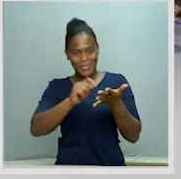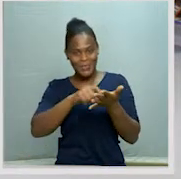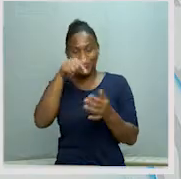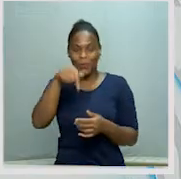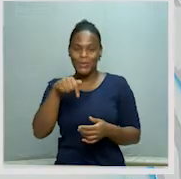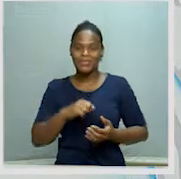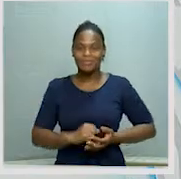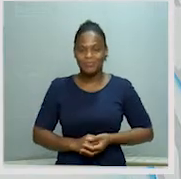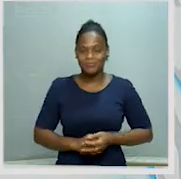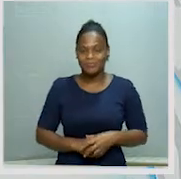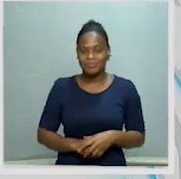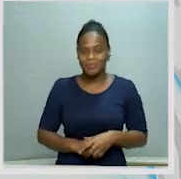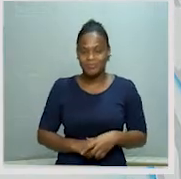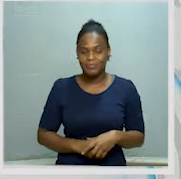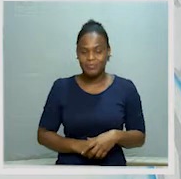Vamos ao exercício de hoje.